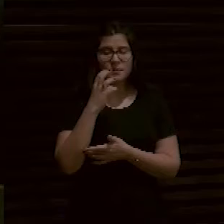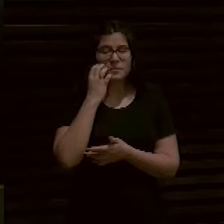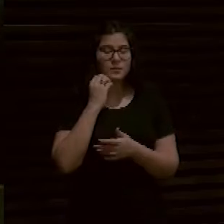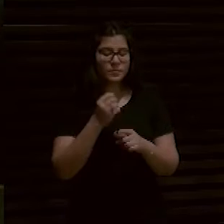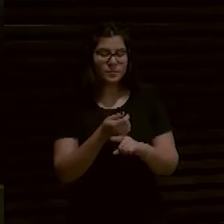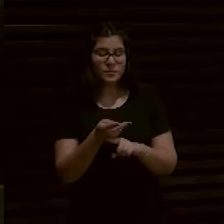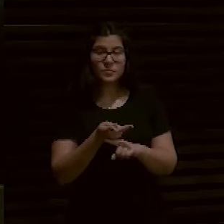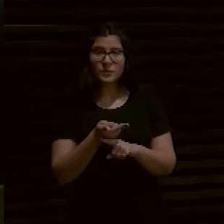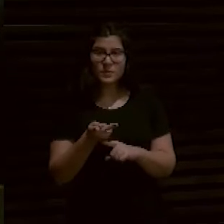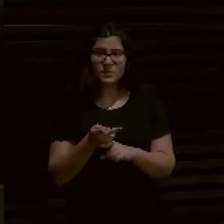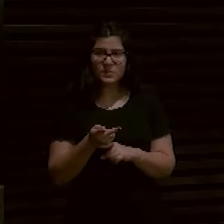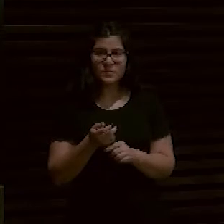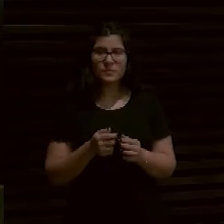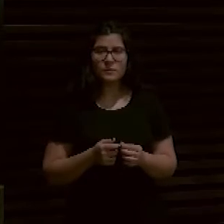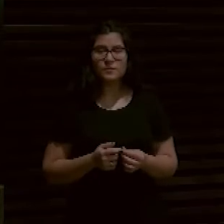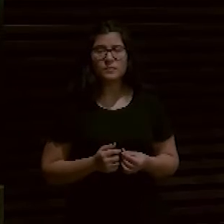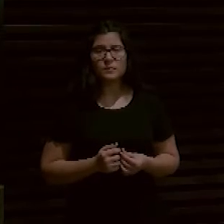buscando